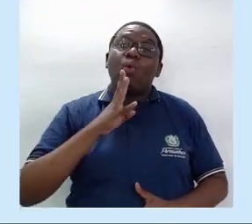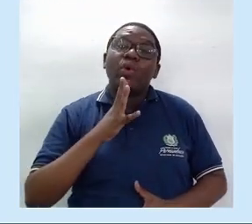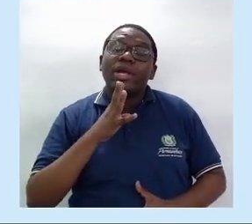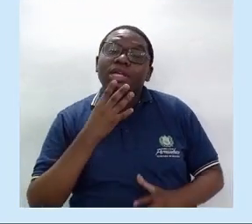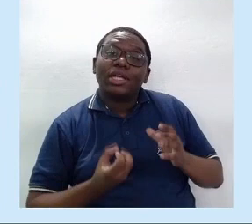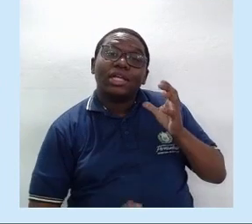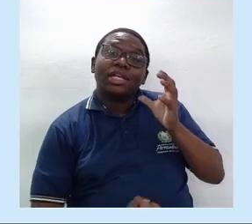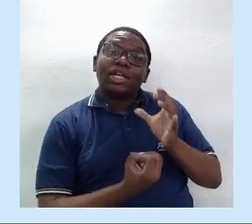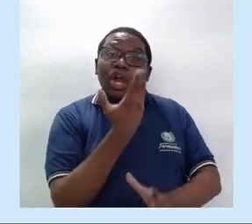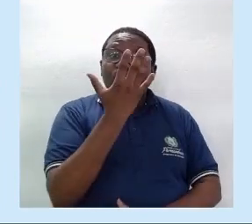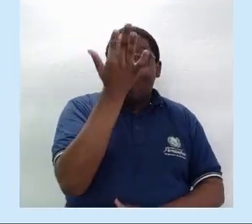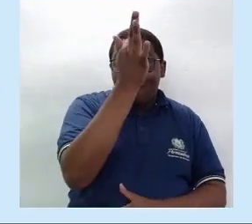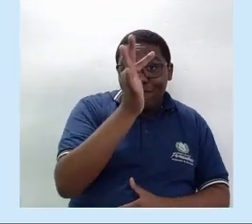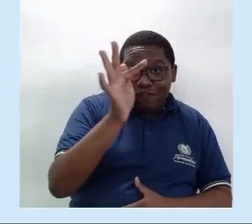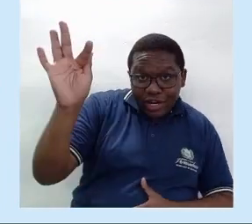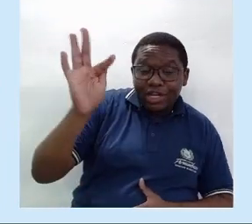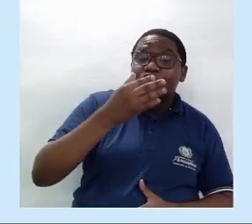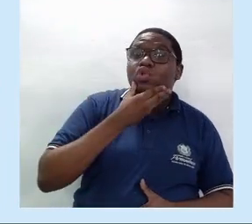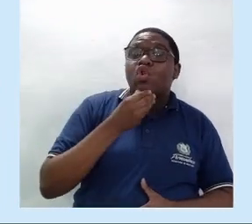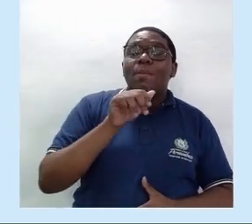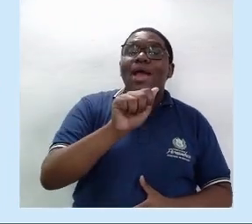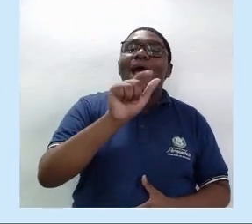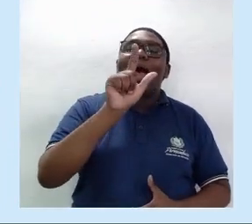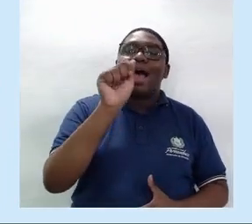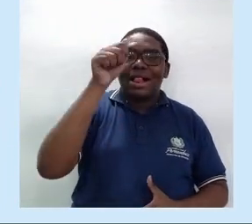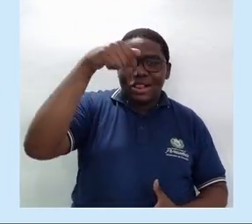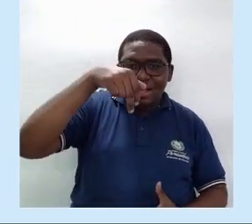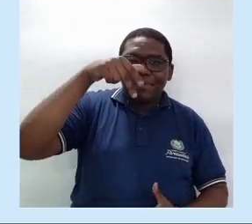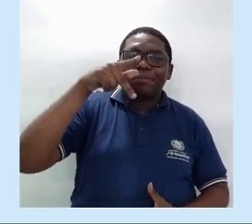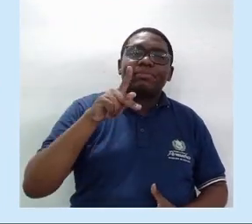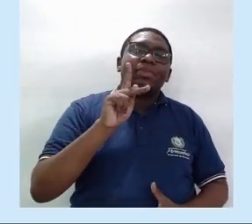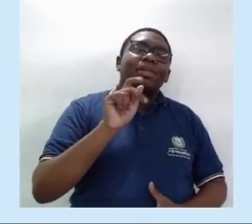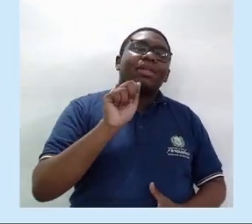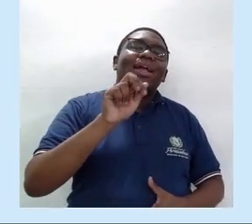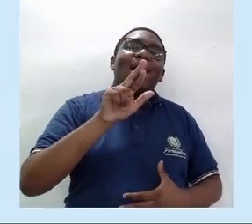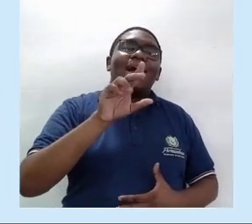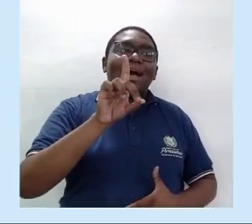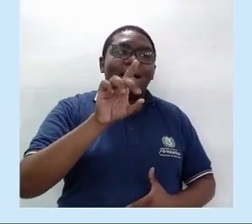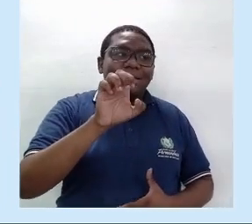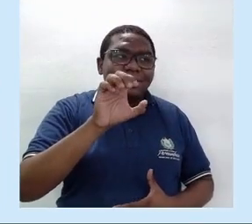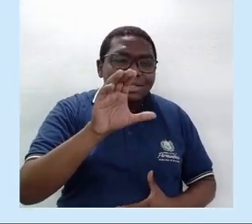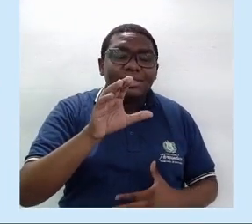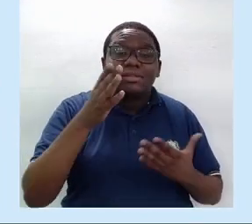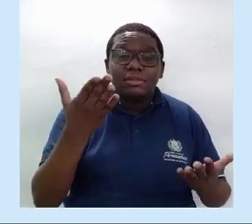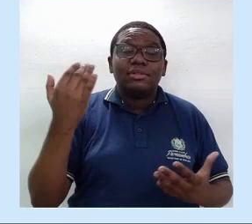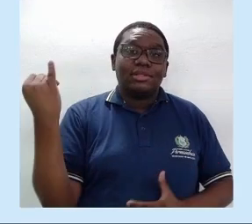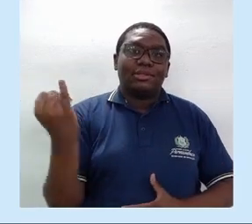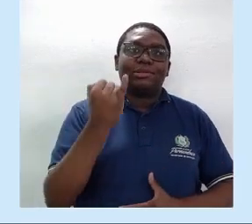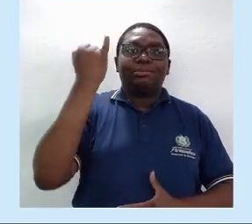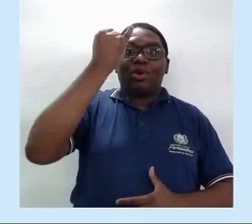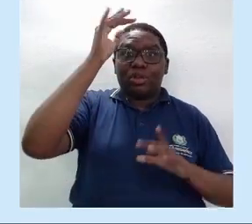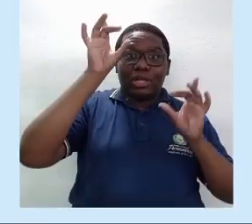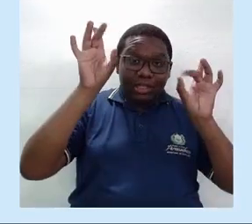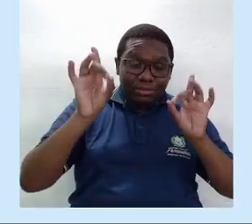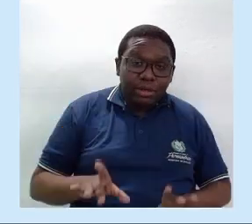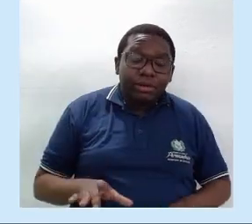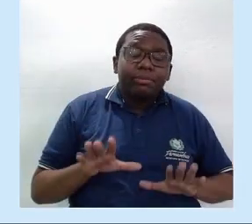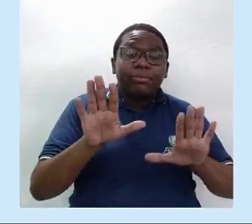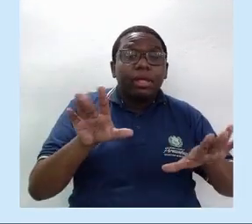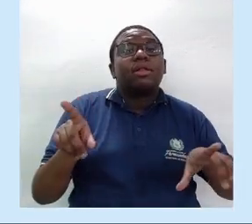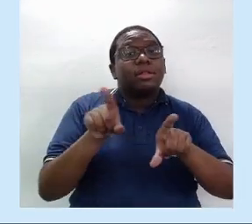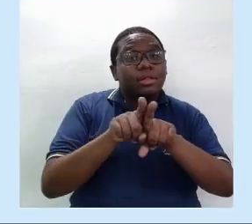na França, com Allan Kardec. Então são pontos específicos importantes. Vamos lá aqui. Ainda trago